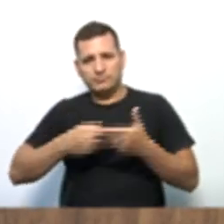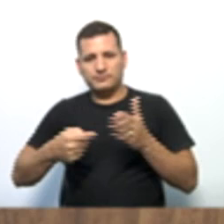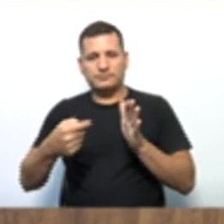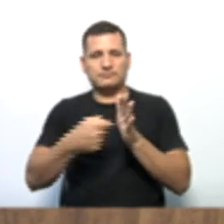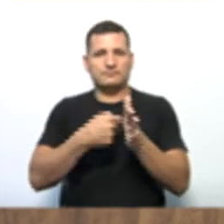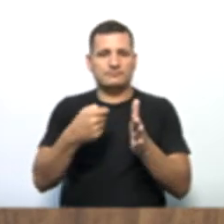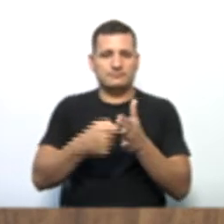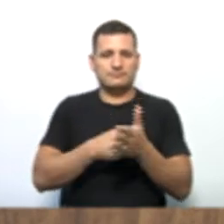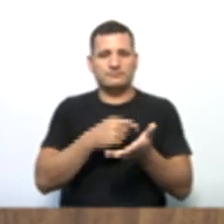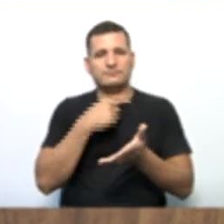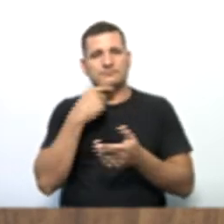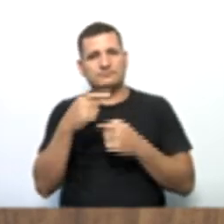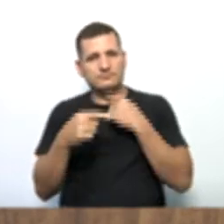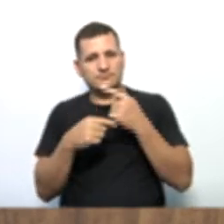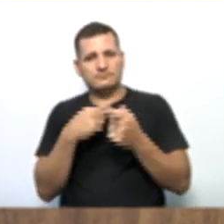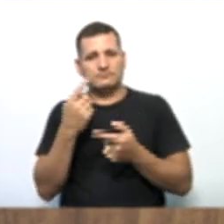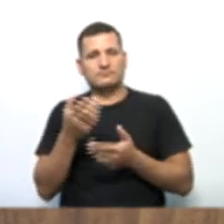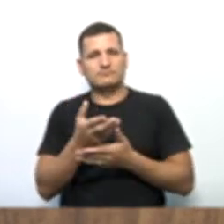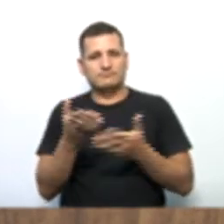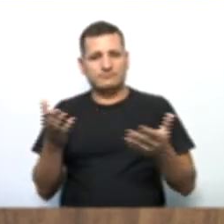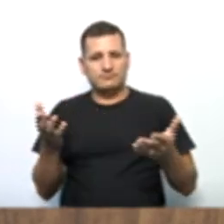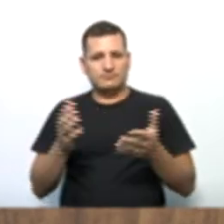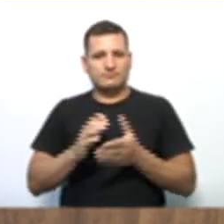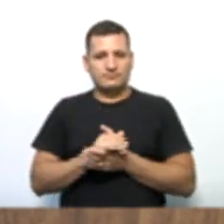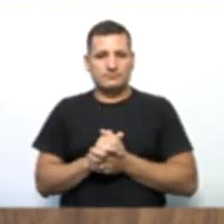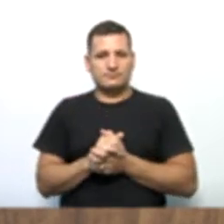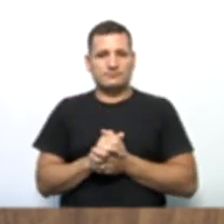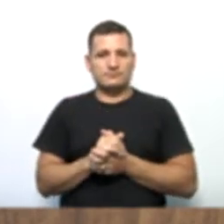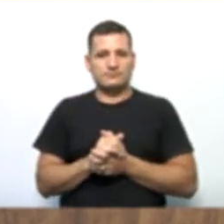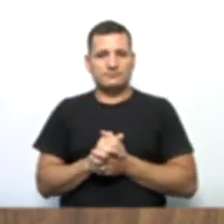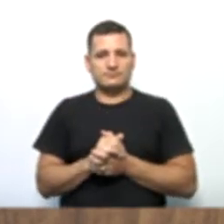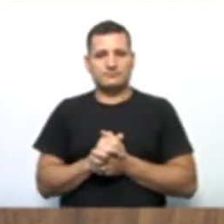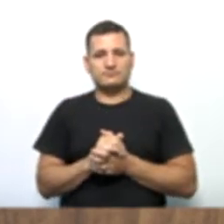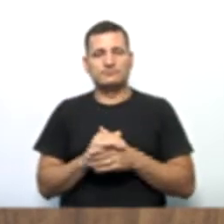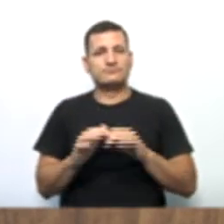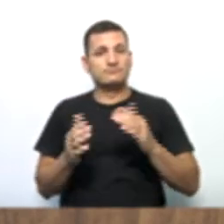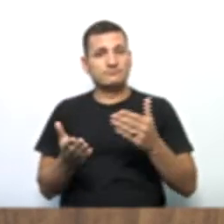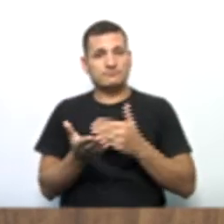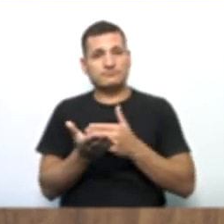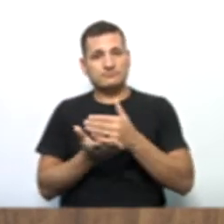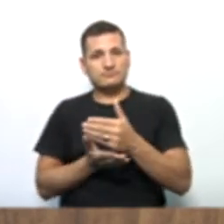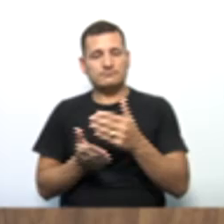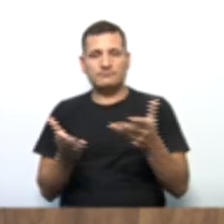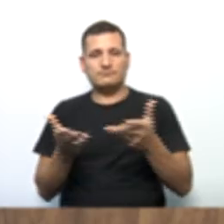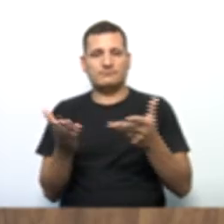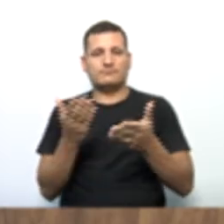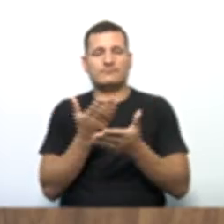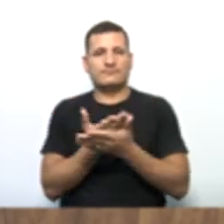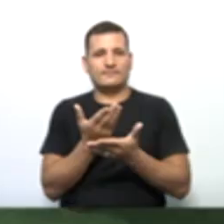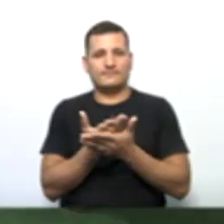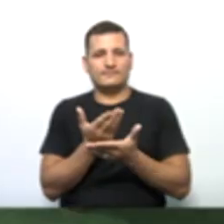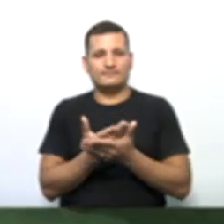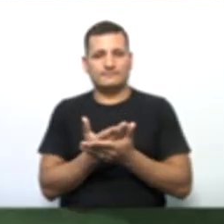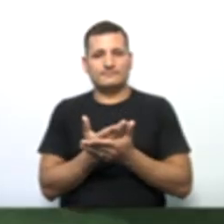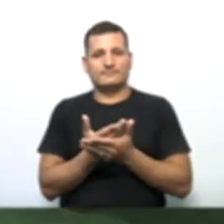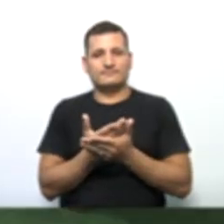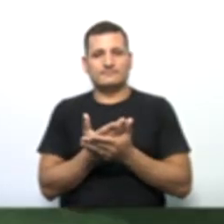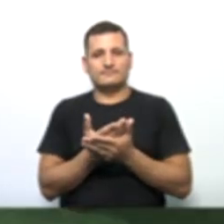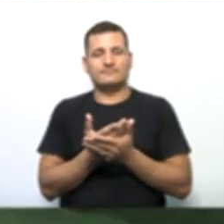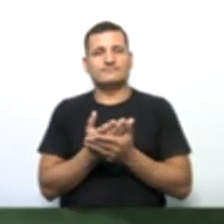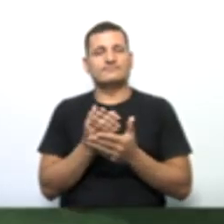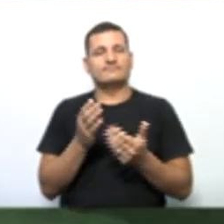perguntando, questionando, tirando as dúvidas de vocês. E a gente vai, basicamente, né, dar, então, esse prosseguimento à aula de hoje, né, professor? Dando aí mais